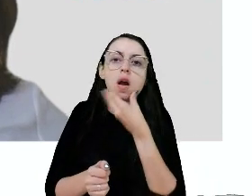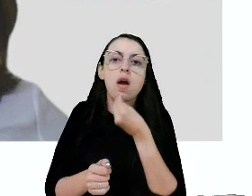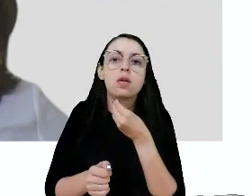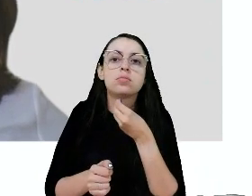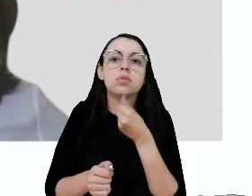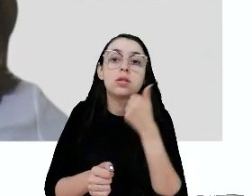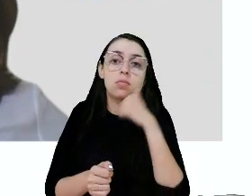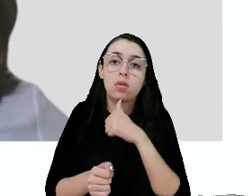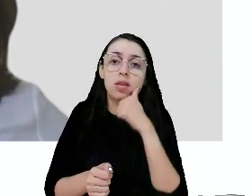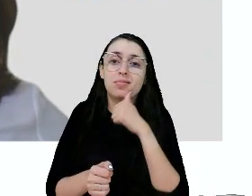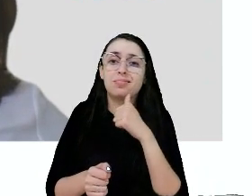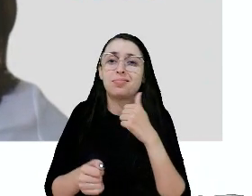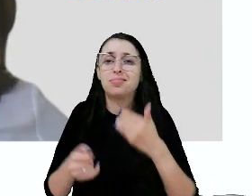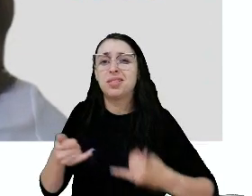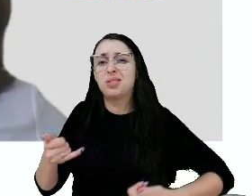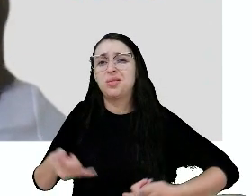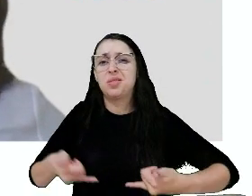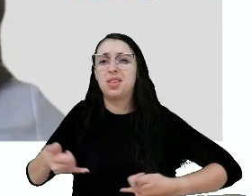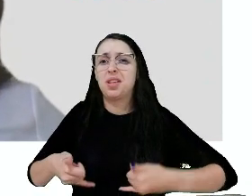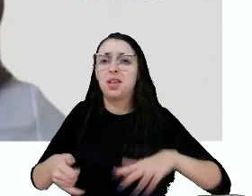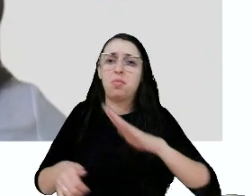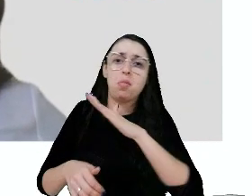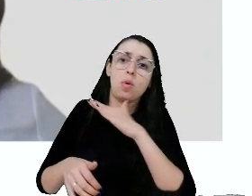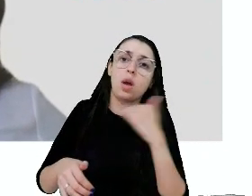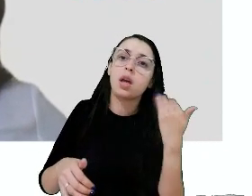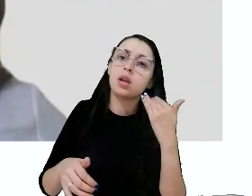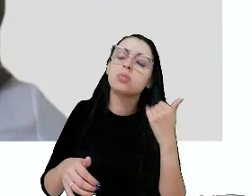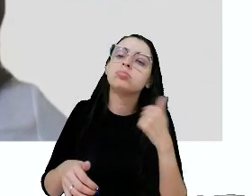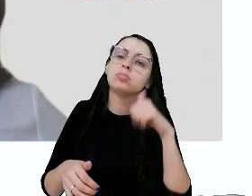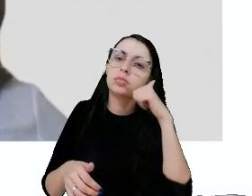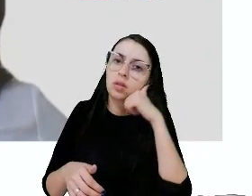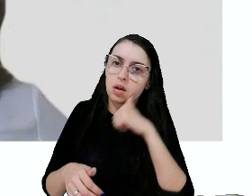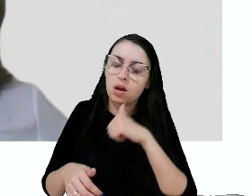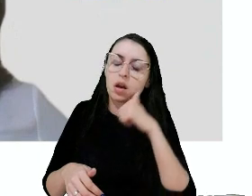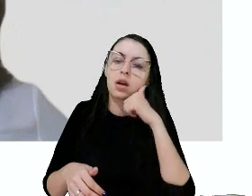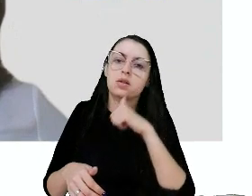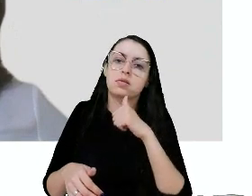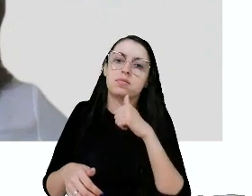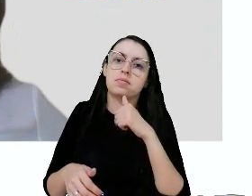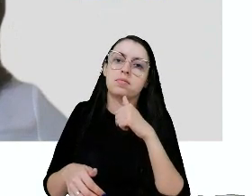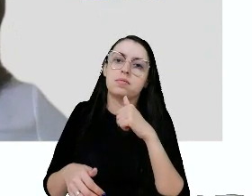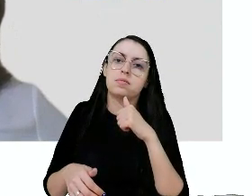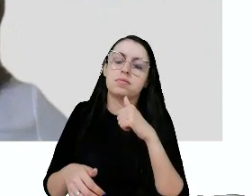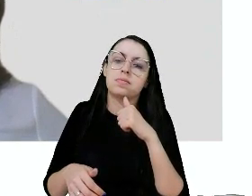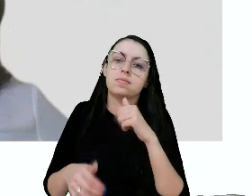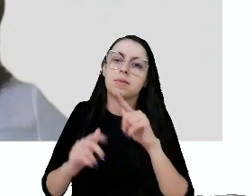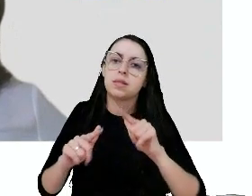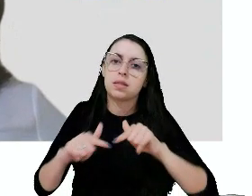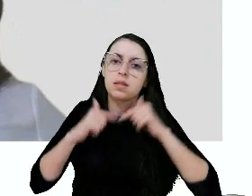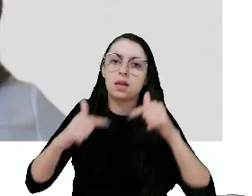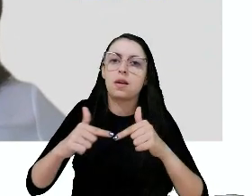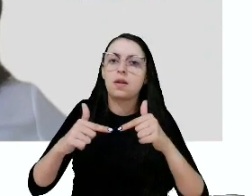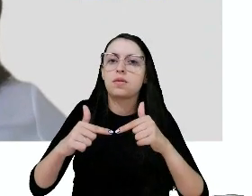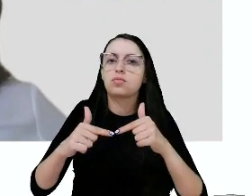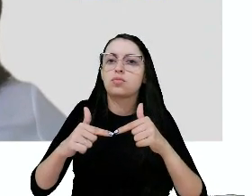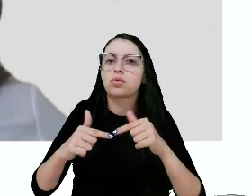homens e mulheres estão sofrendo, estão morrendo, nós mulheres estamos, né,